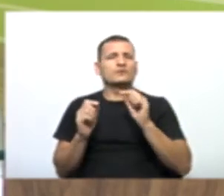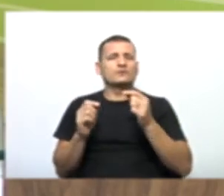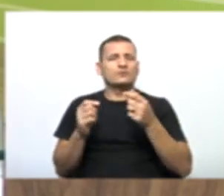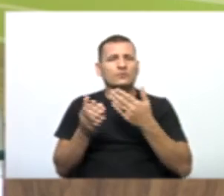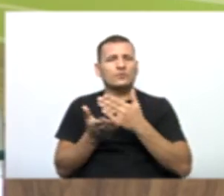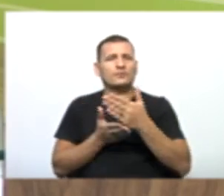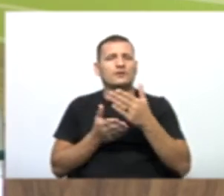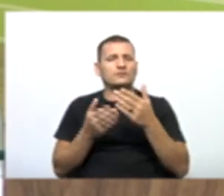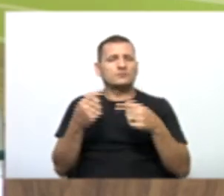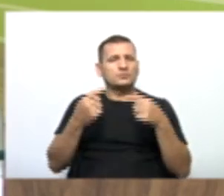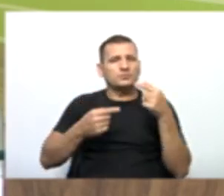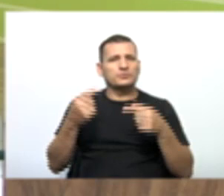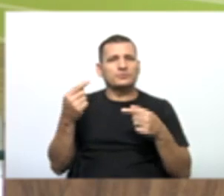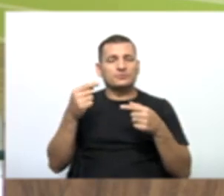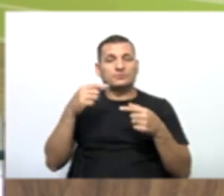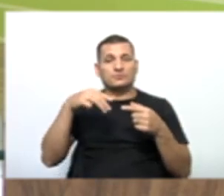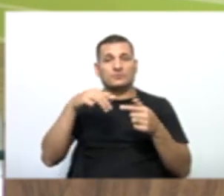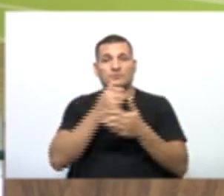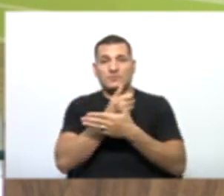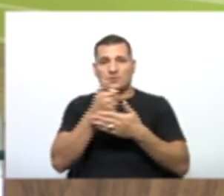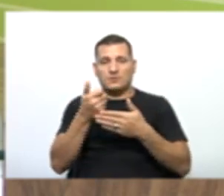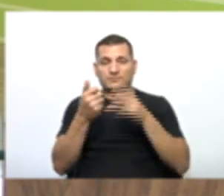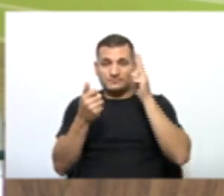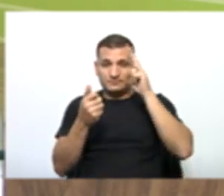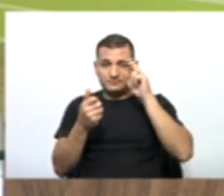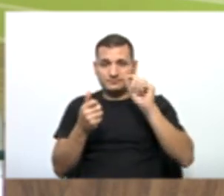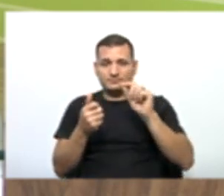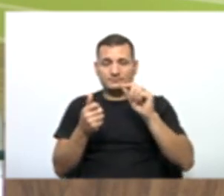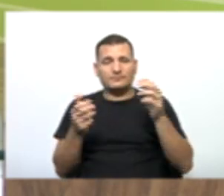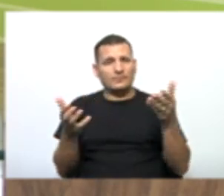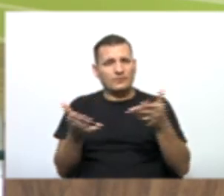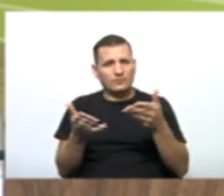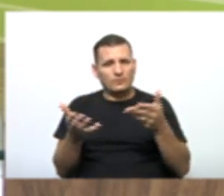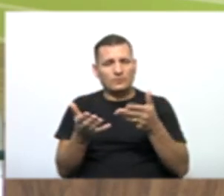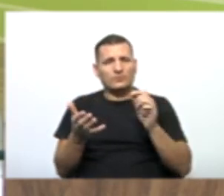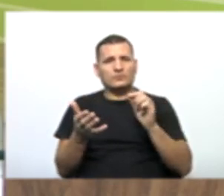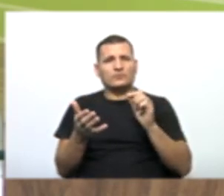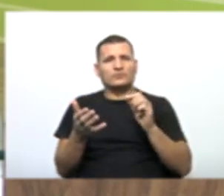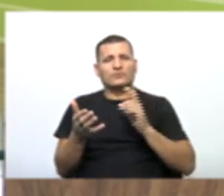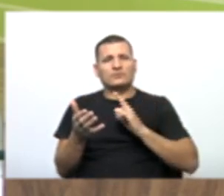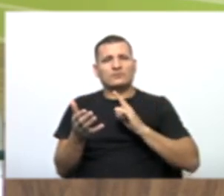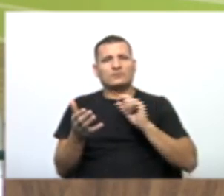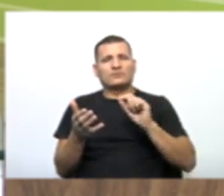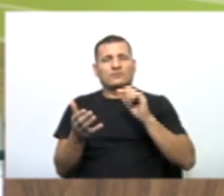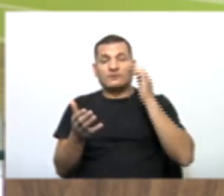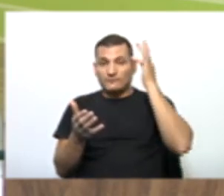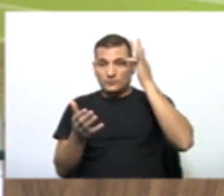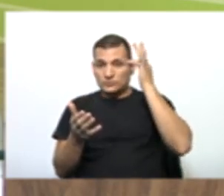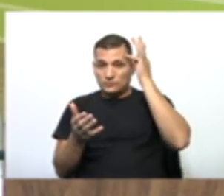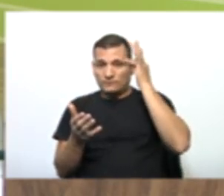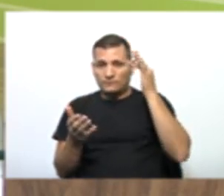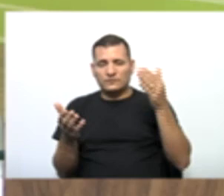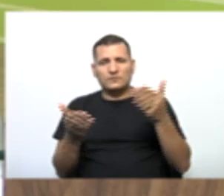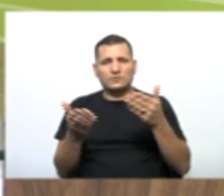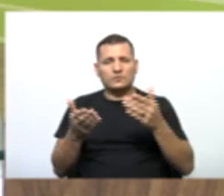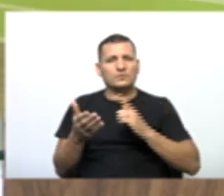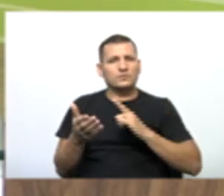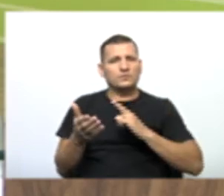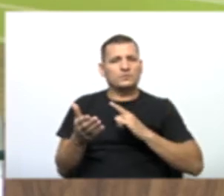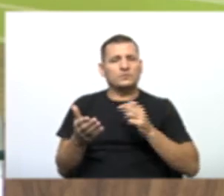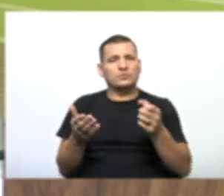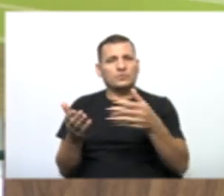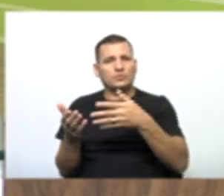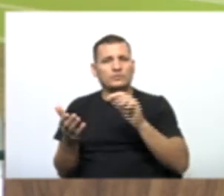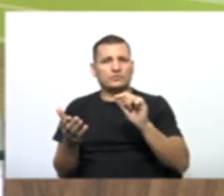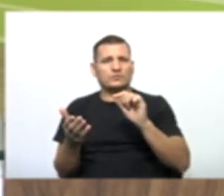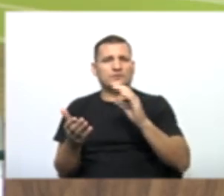questão da moral. Lembrando que nós estamos entrando num período clássico da filosofia, para a gente poder entender essa questão da ética, né? Período